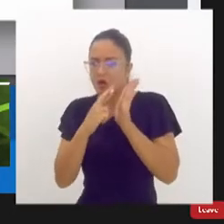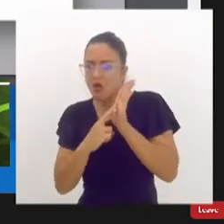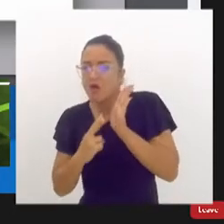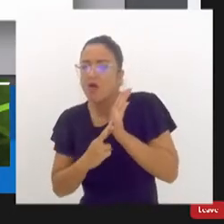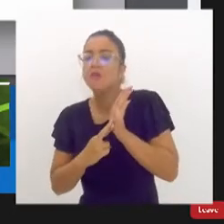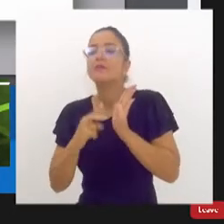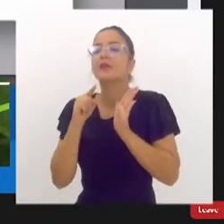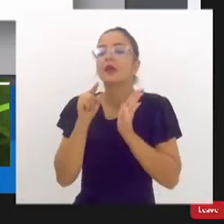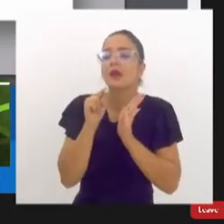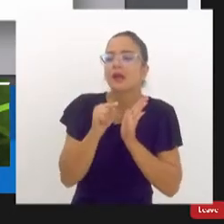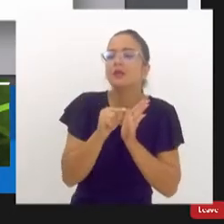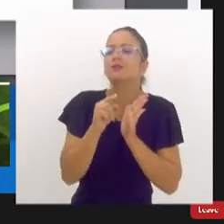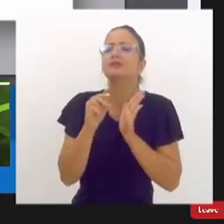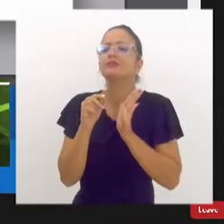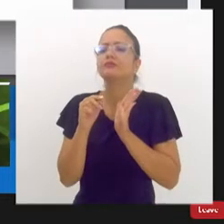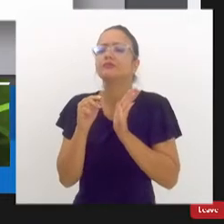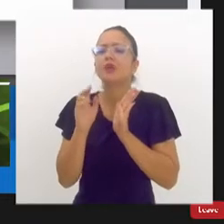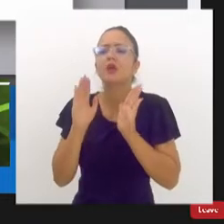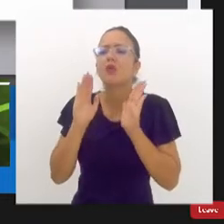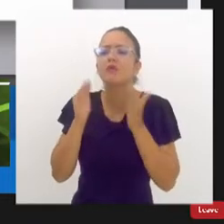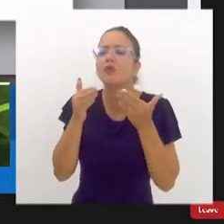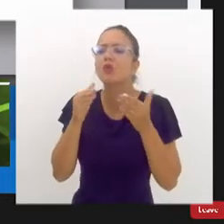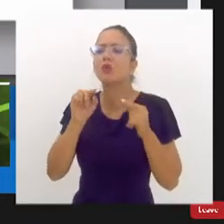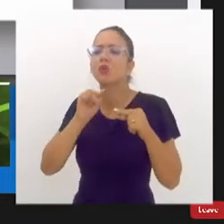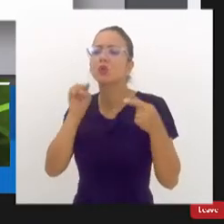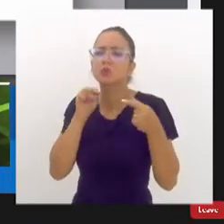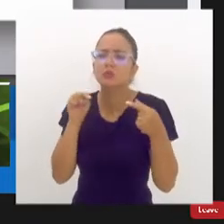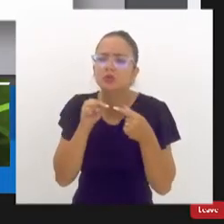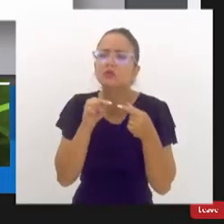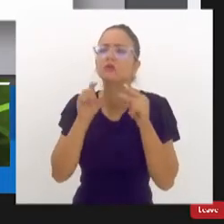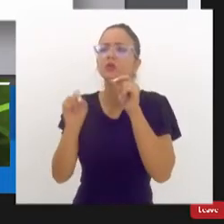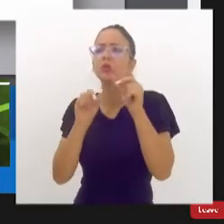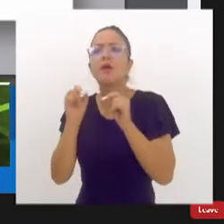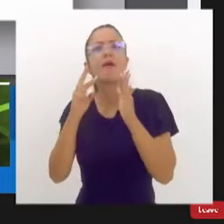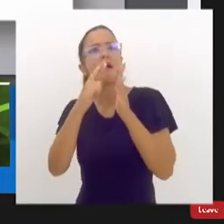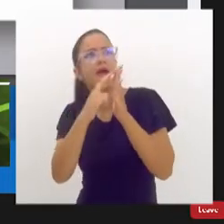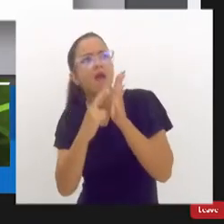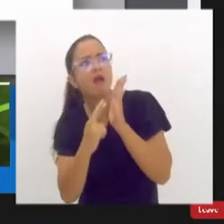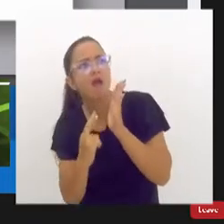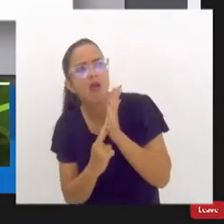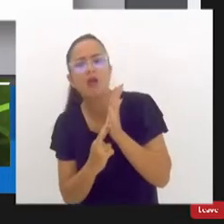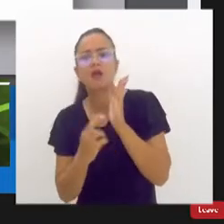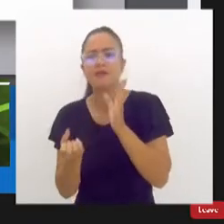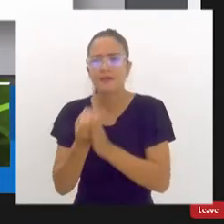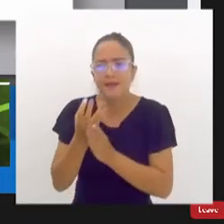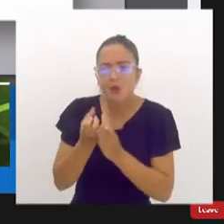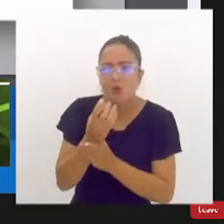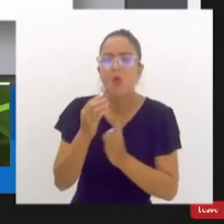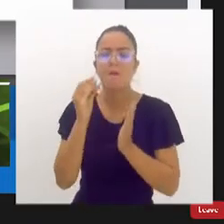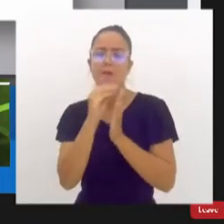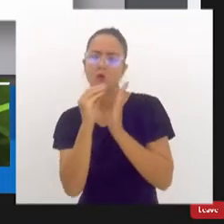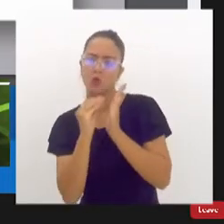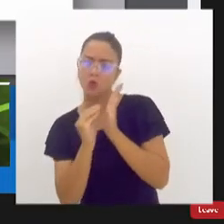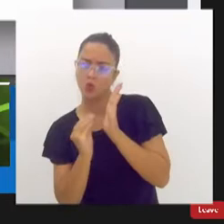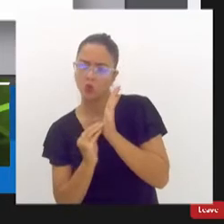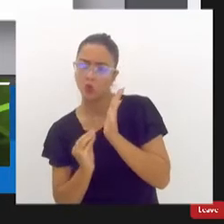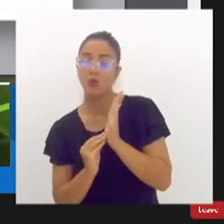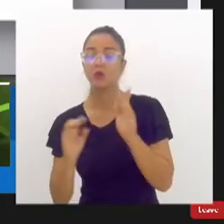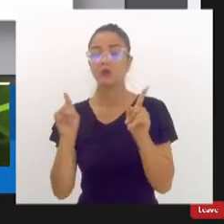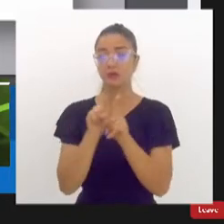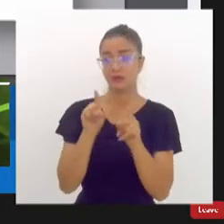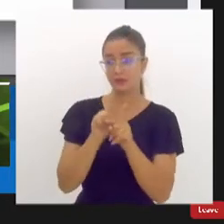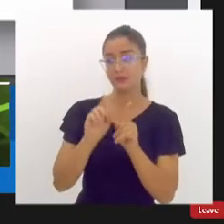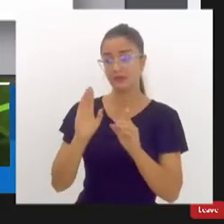de promover as novas normativas do Conselho, ela se ocupa, por uma questão interna